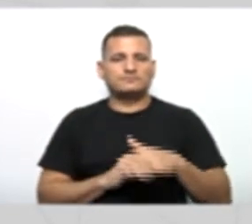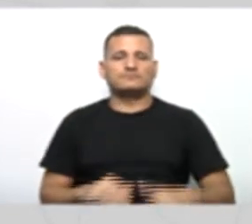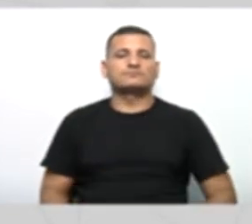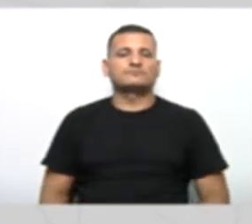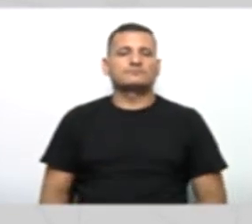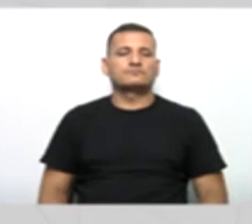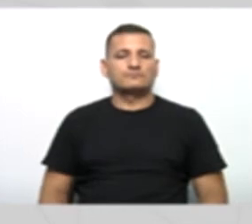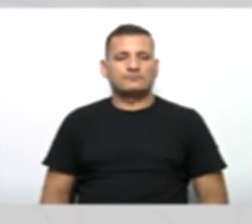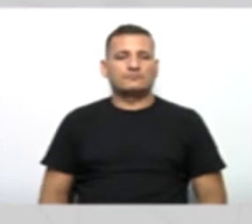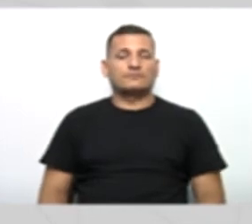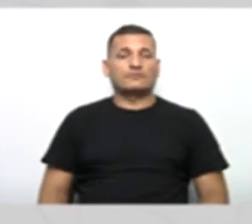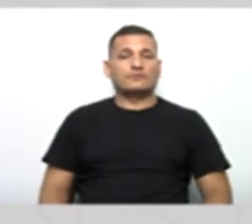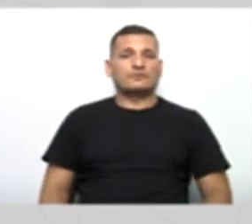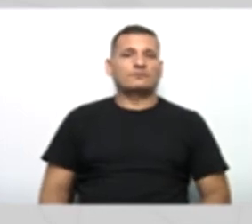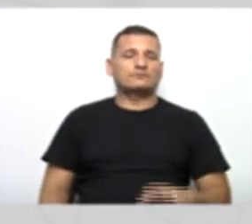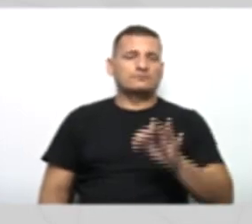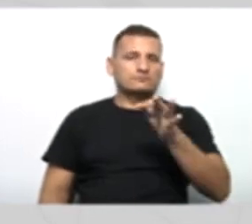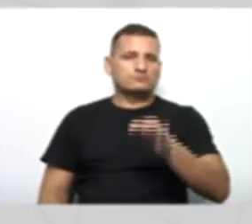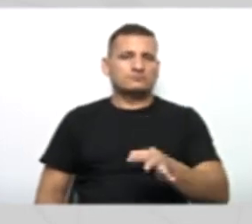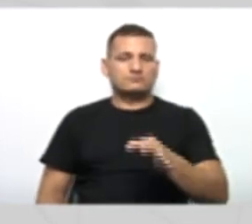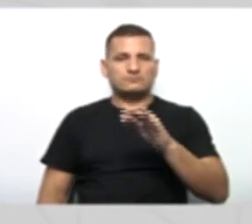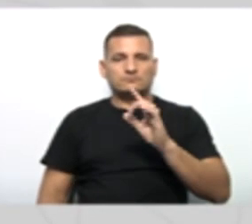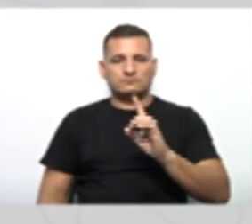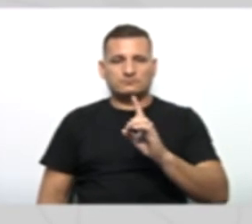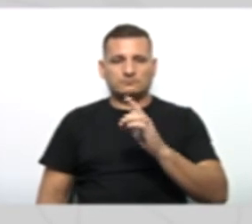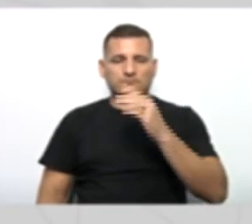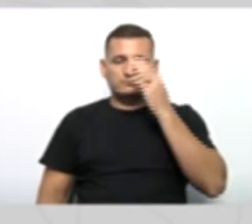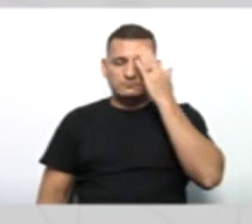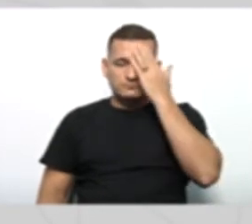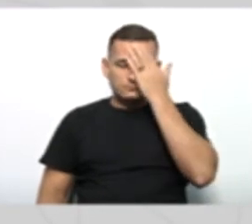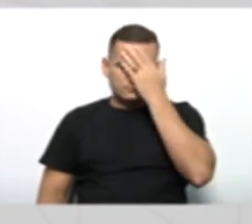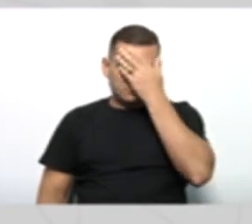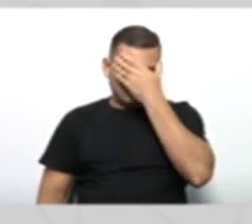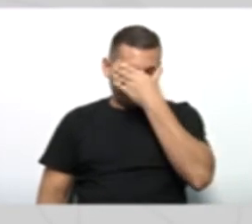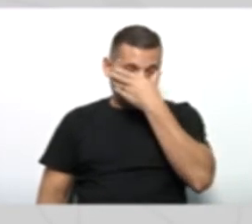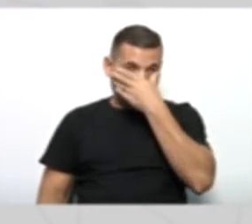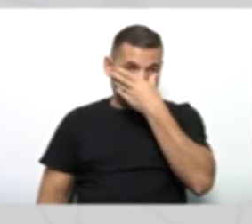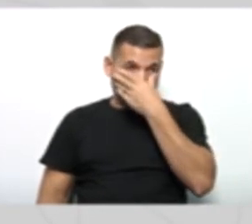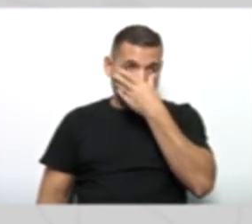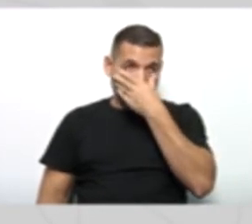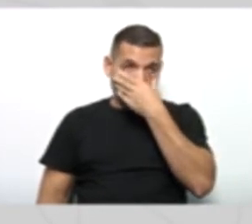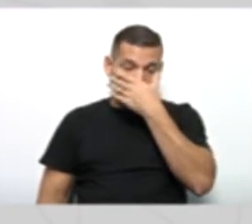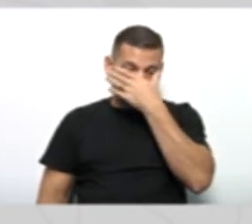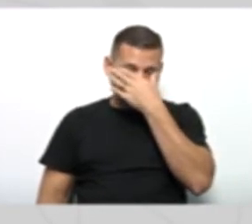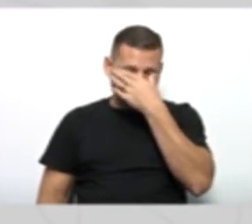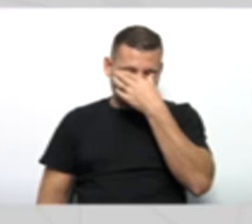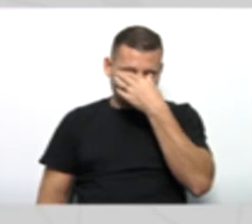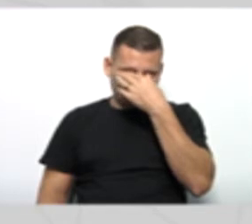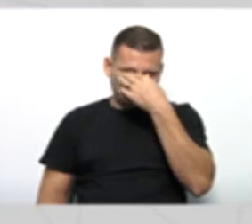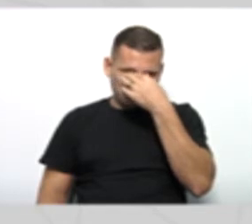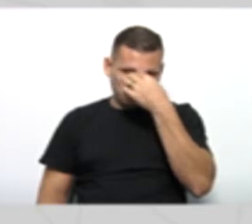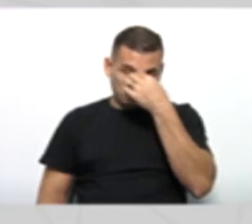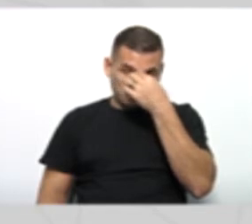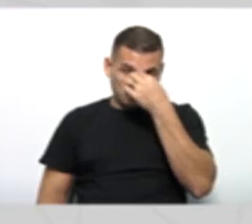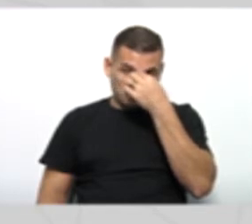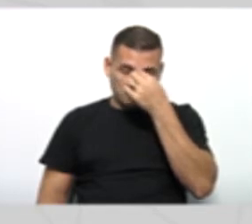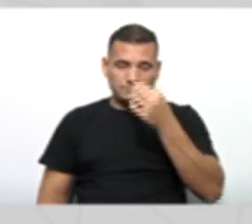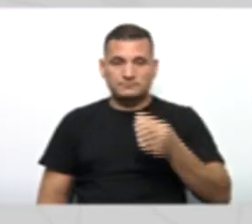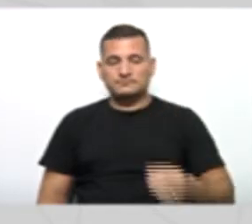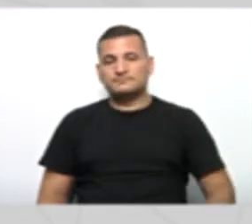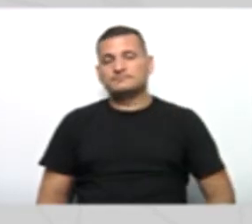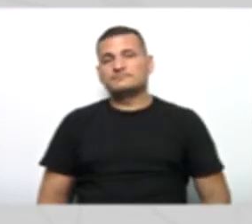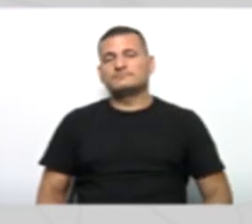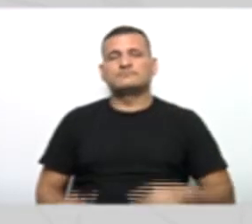mais uma vez letra d e aí postou wesley alguém já respondeu né como é que estão os nossos alunos é no